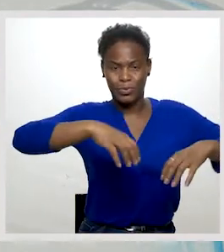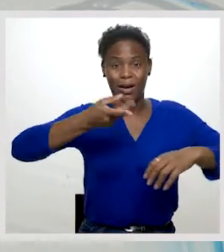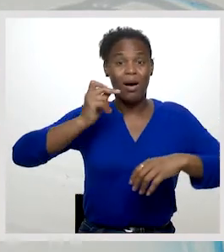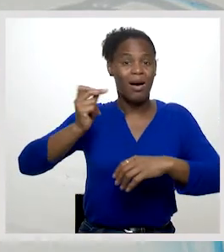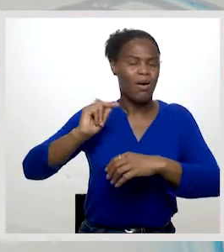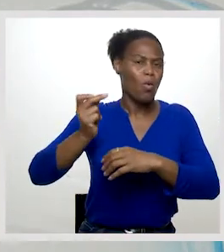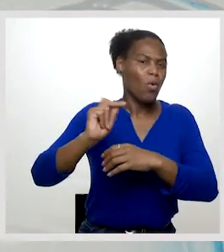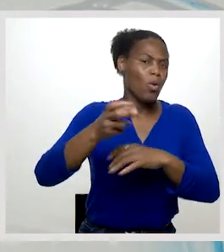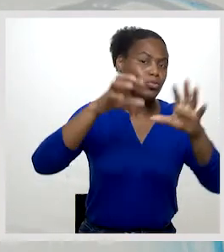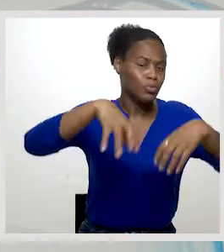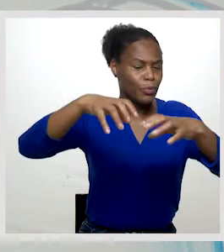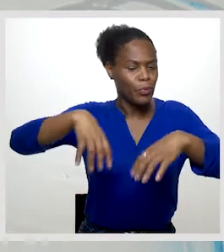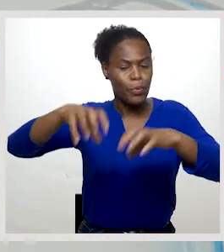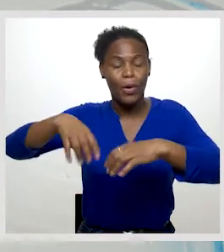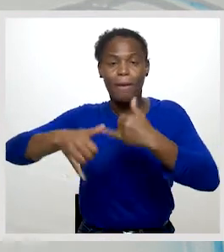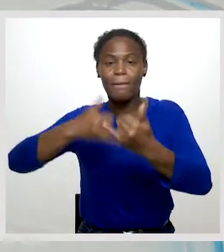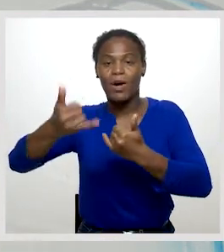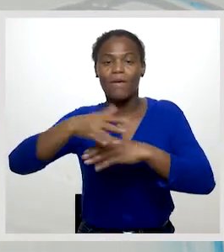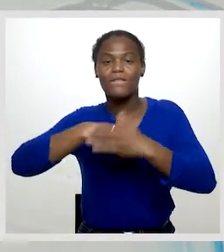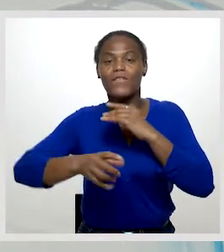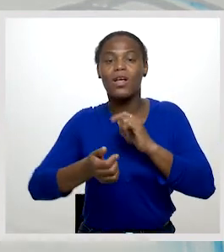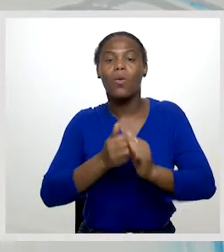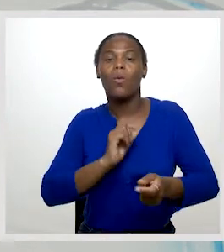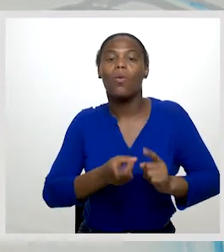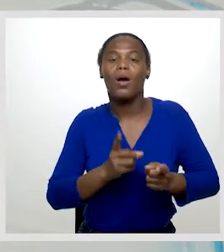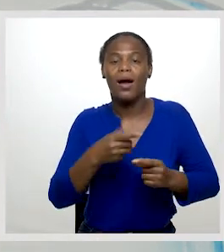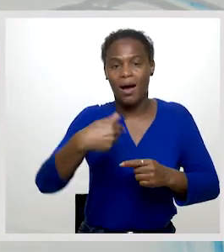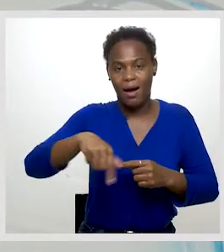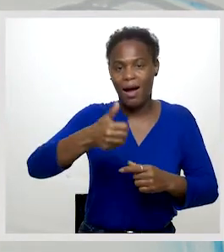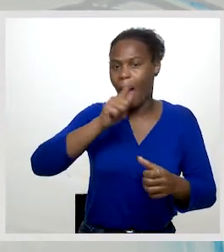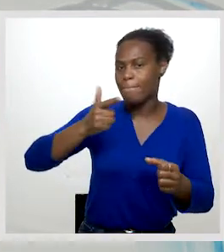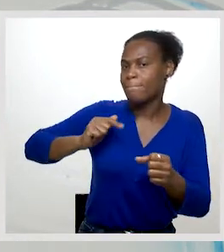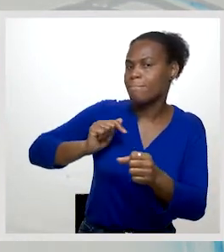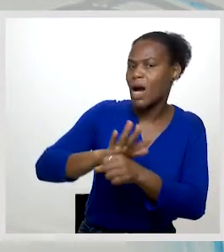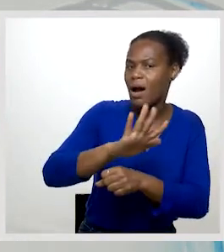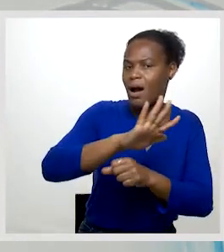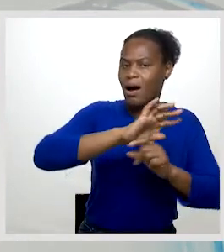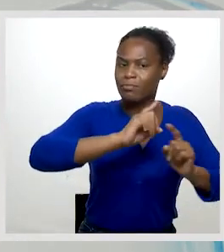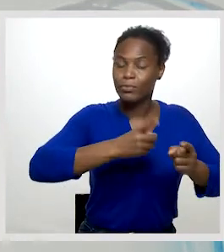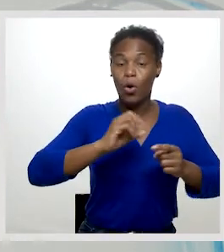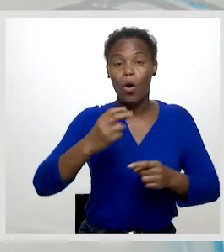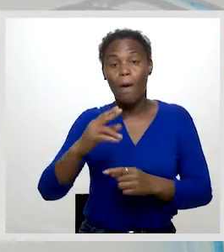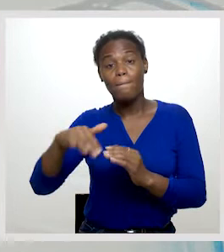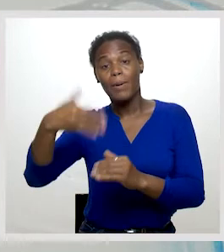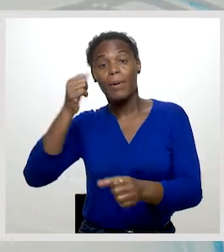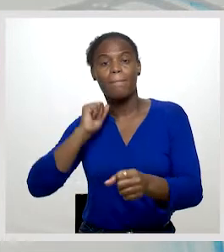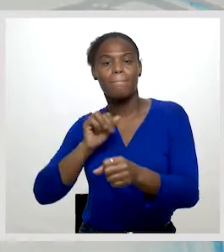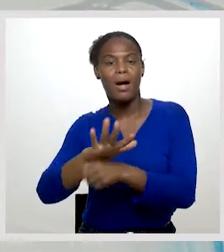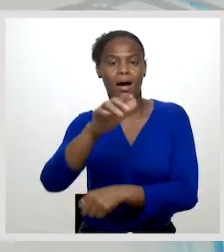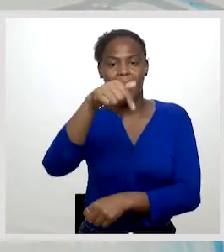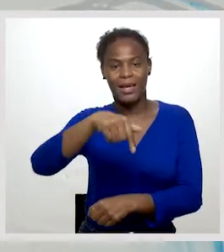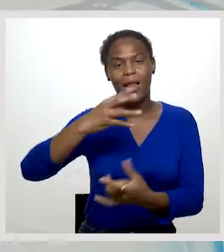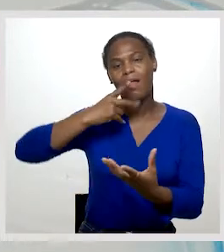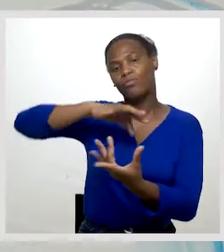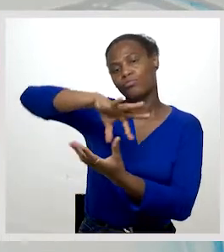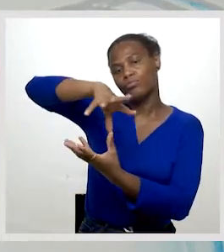Por vários anos é que fez com que existisse os oceanos primitivos ou primeiros mares no